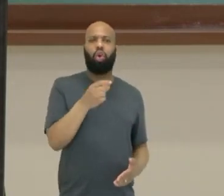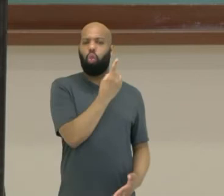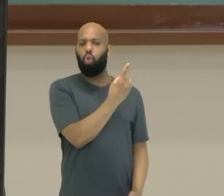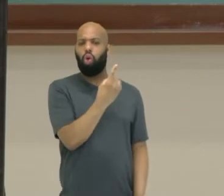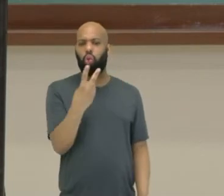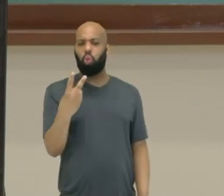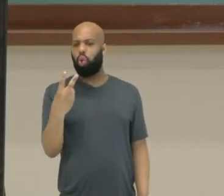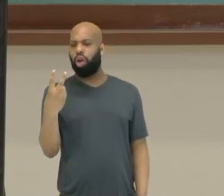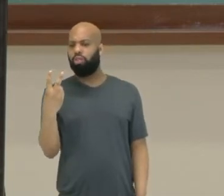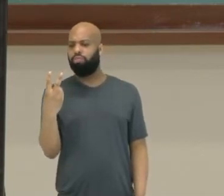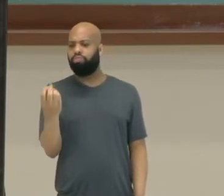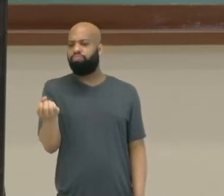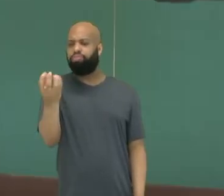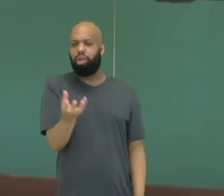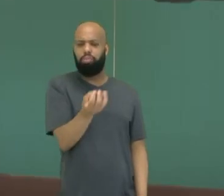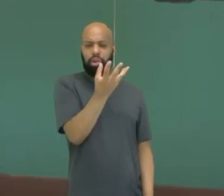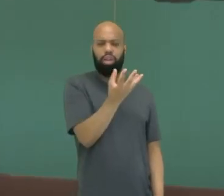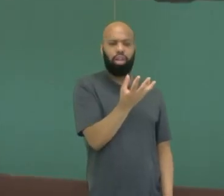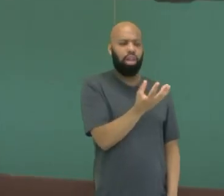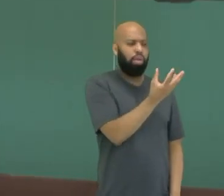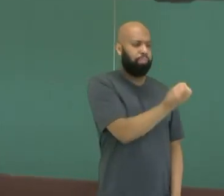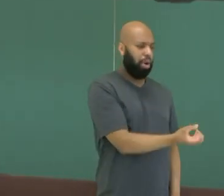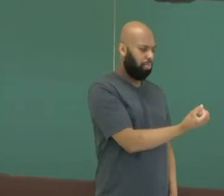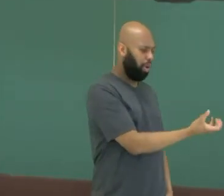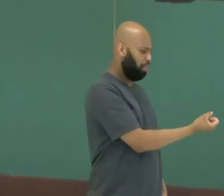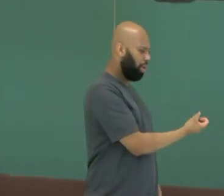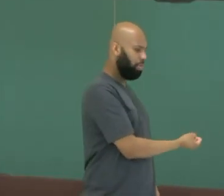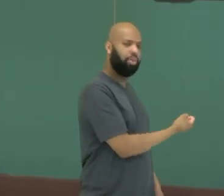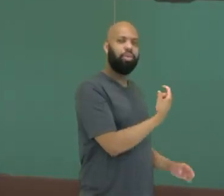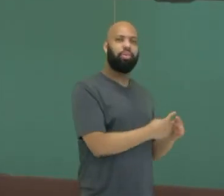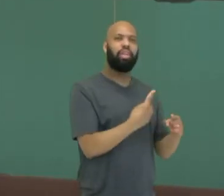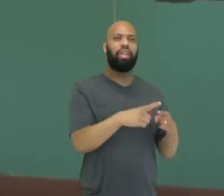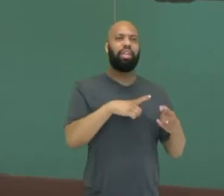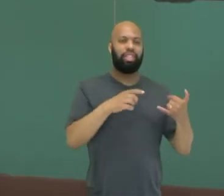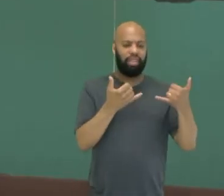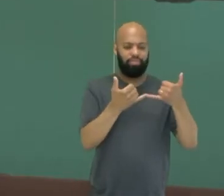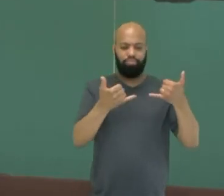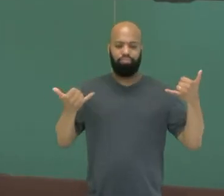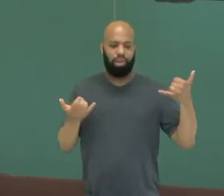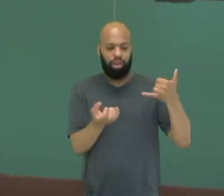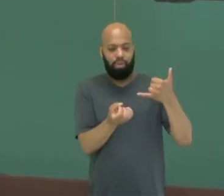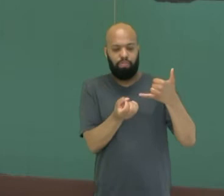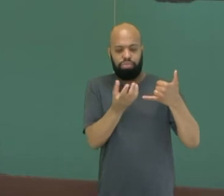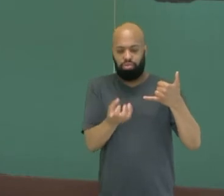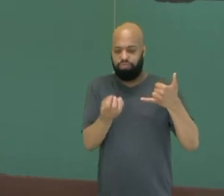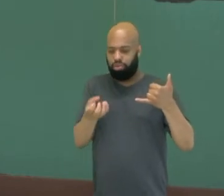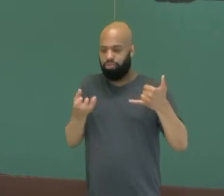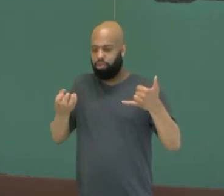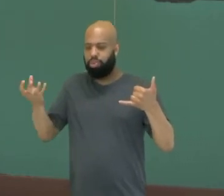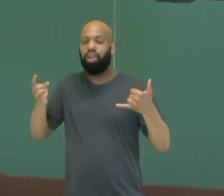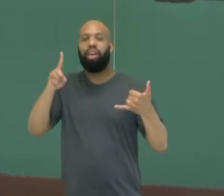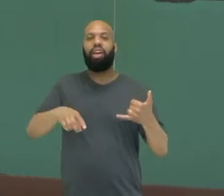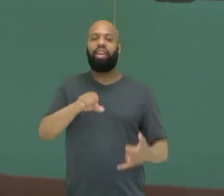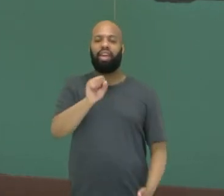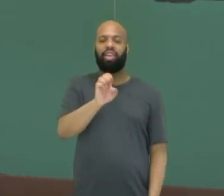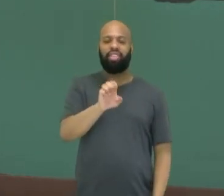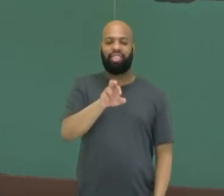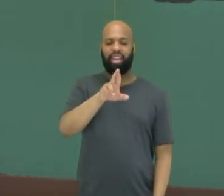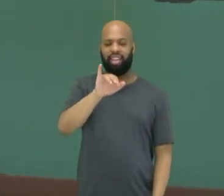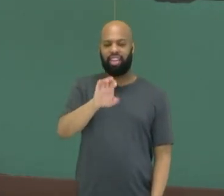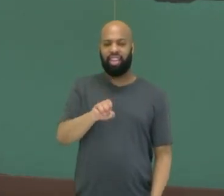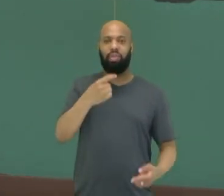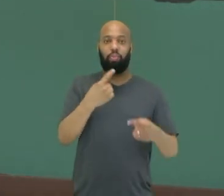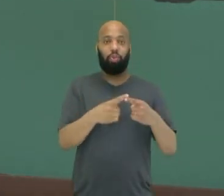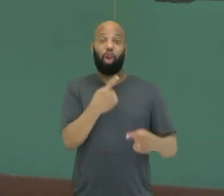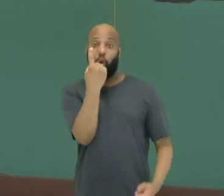outras não. Circuito ligado em série. E você pode contar isso para sua família, porque provavelmente uma lâmpada